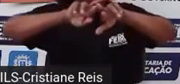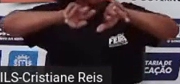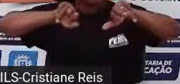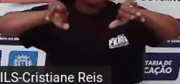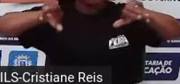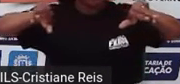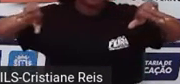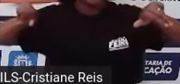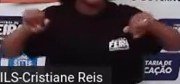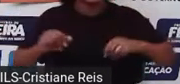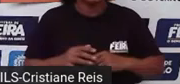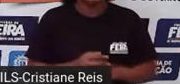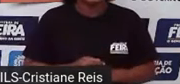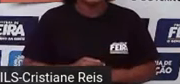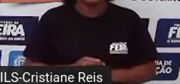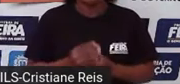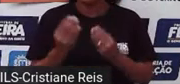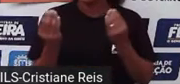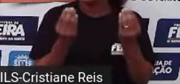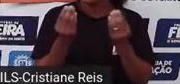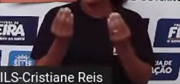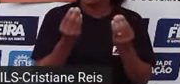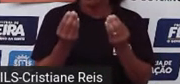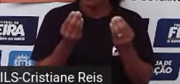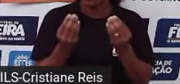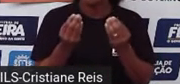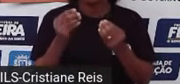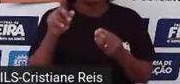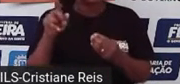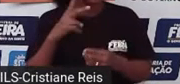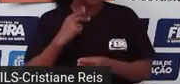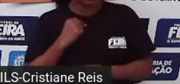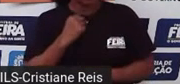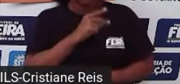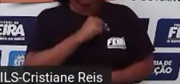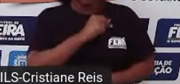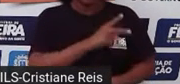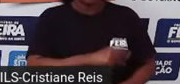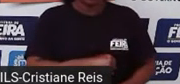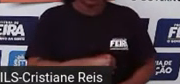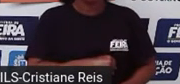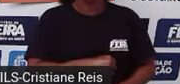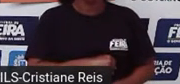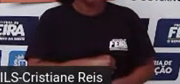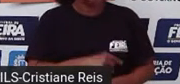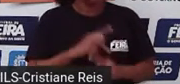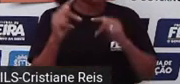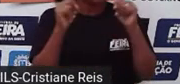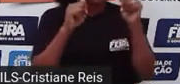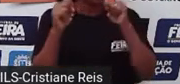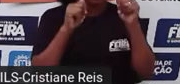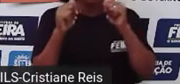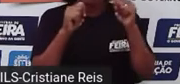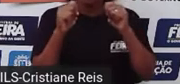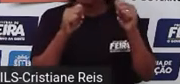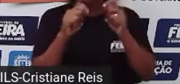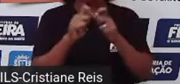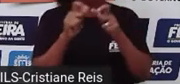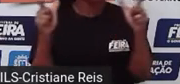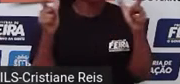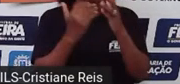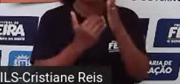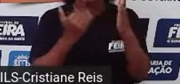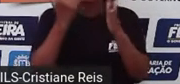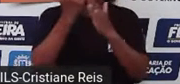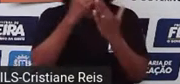só para a gente ter uma ideia né de econômico a gente tem a China que é uma das maiores economias mundiais dela tá